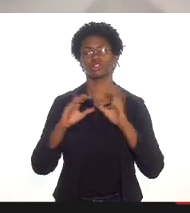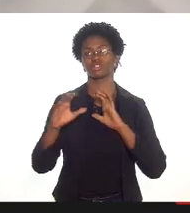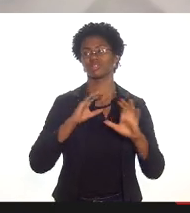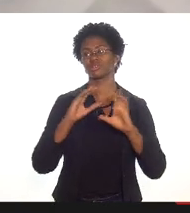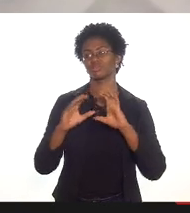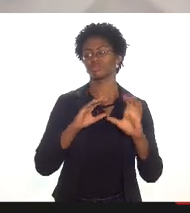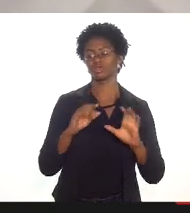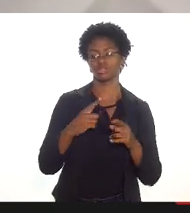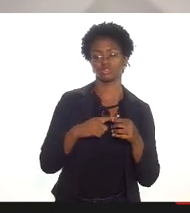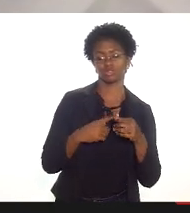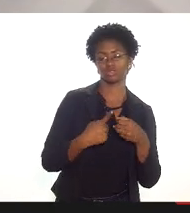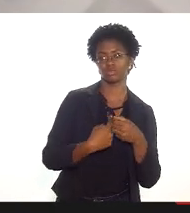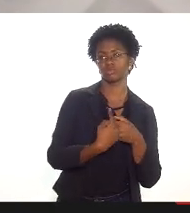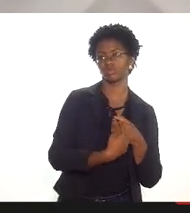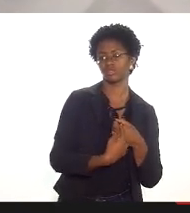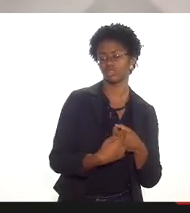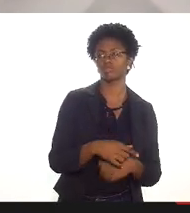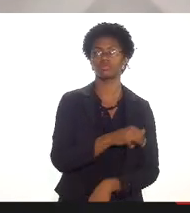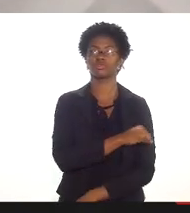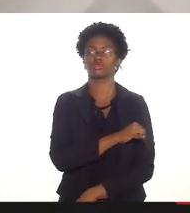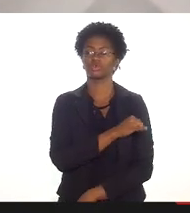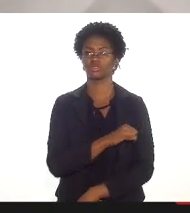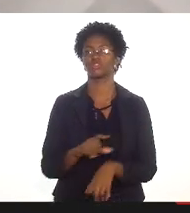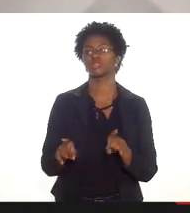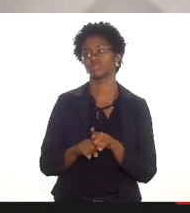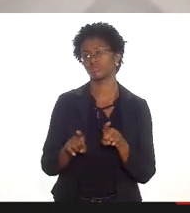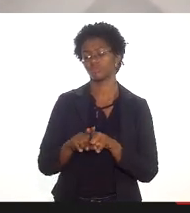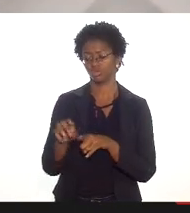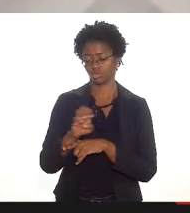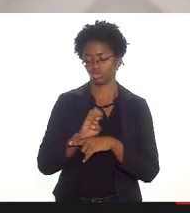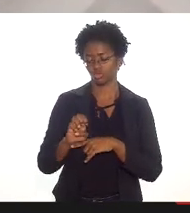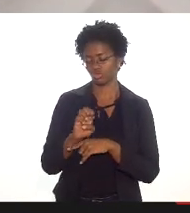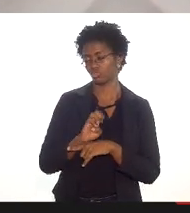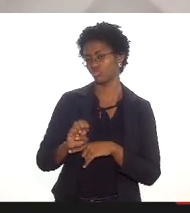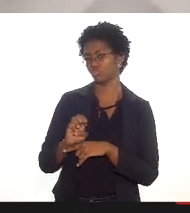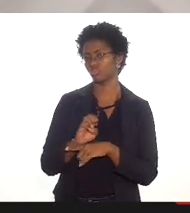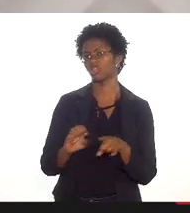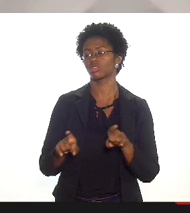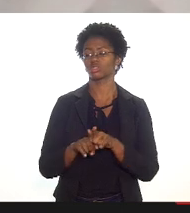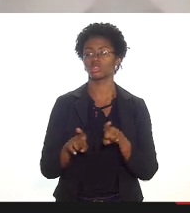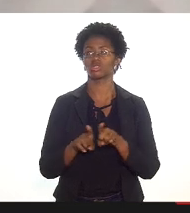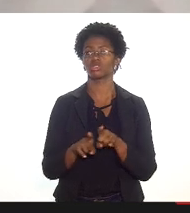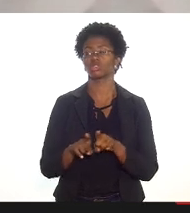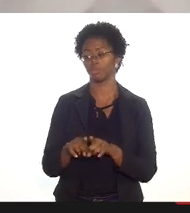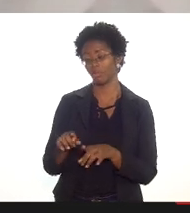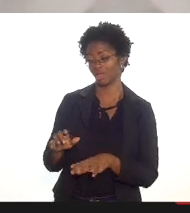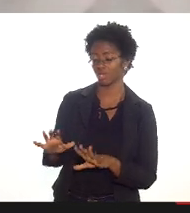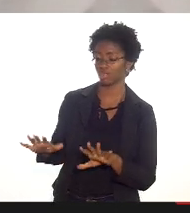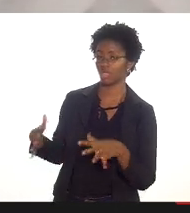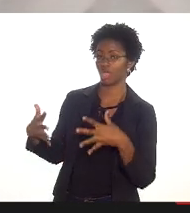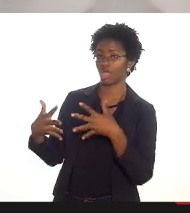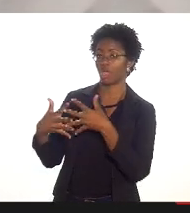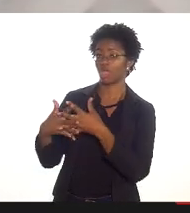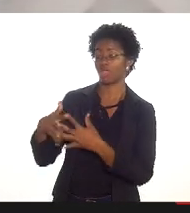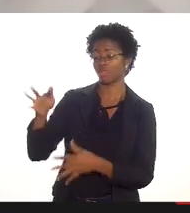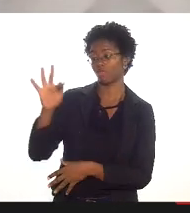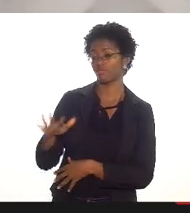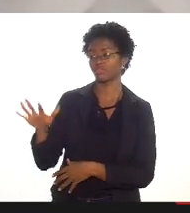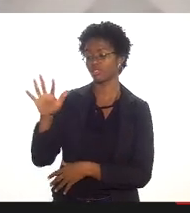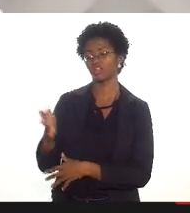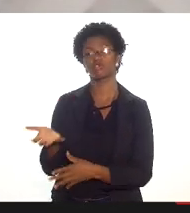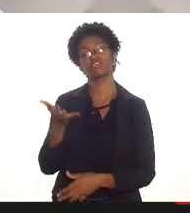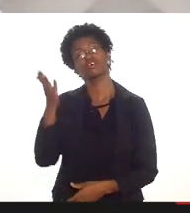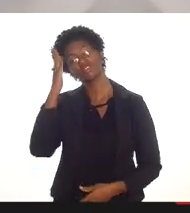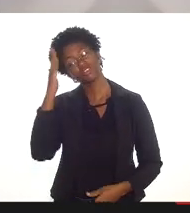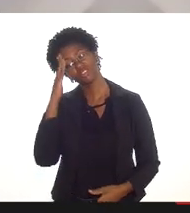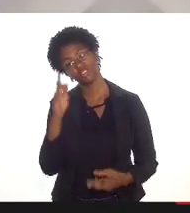tanto do município do Rio de Janeiro, quanto do Estado e da rede federal. Então, a gente queria saber